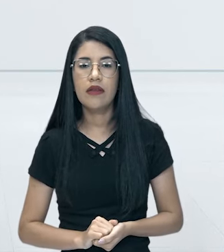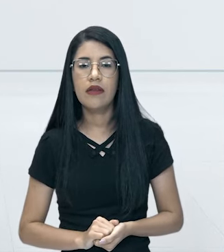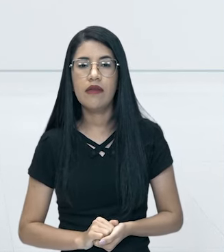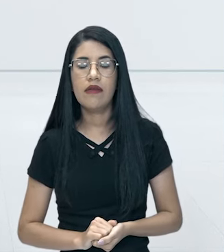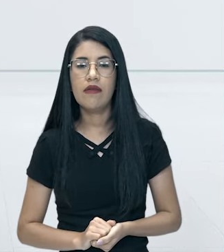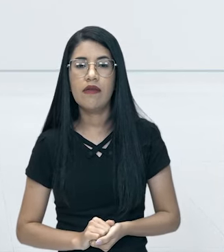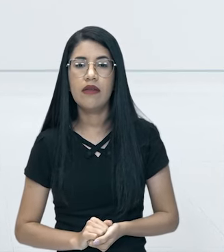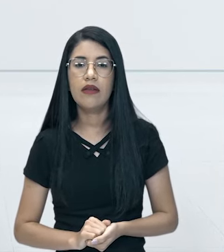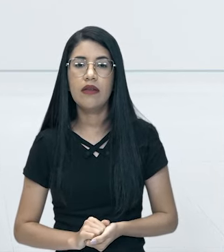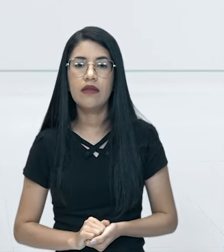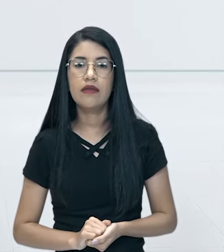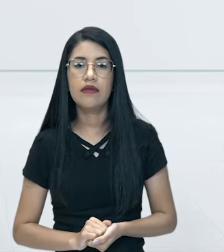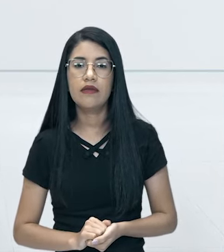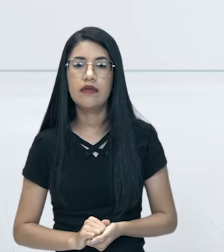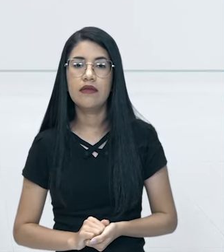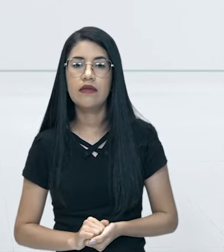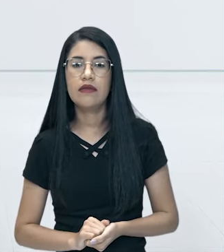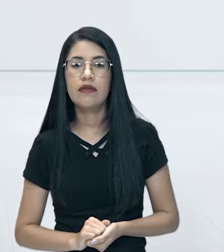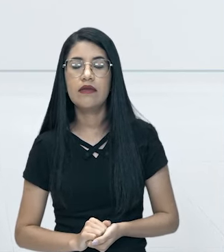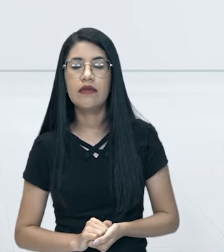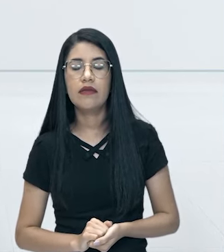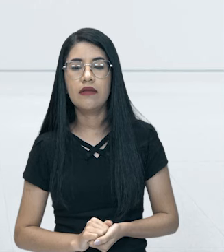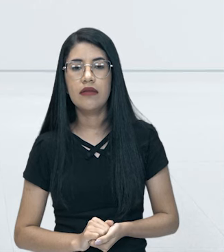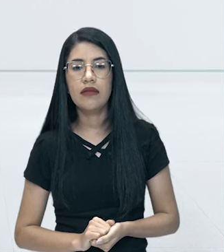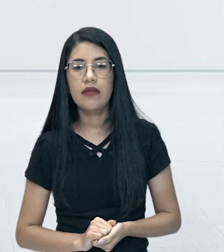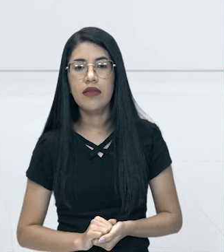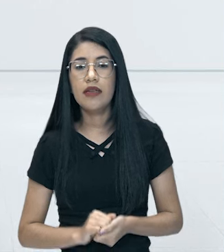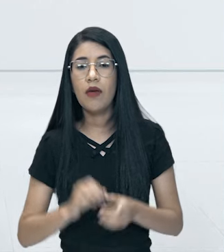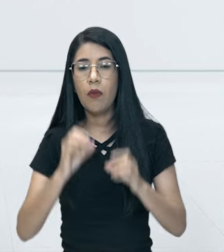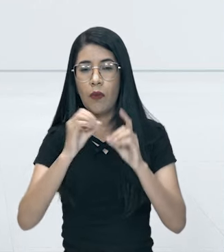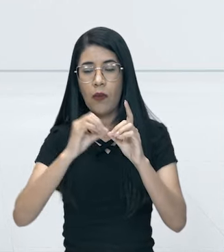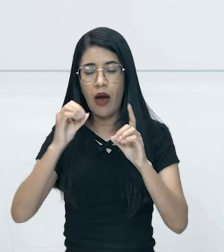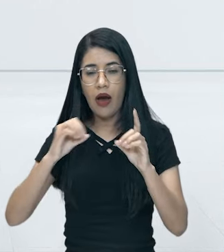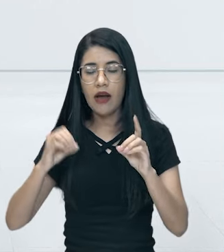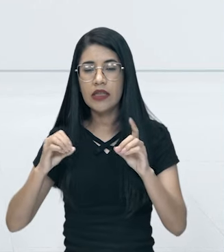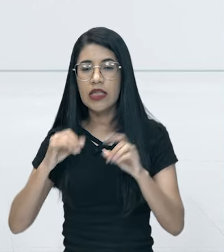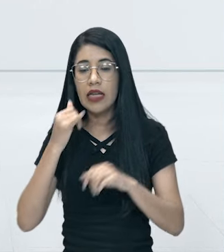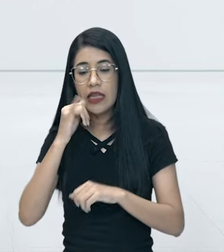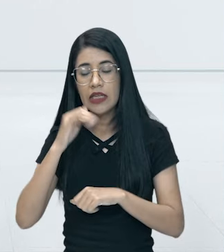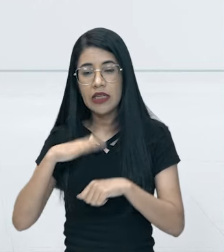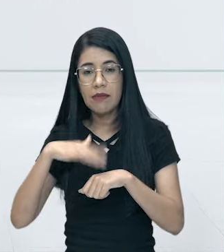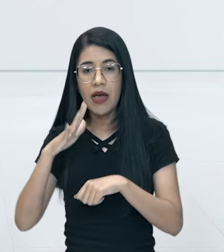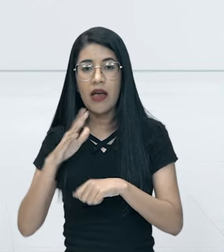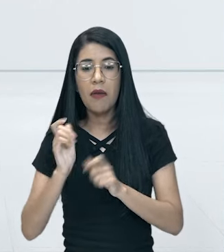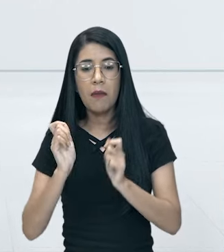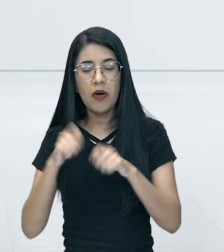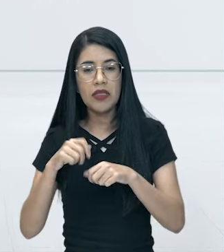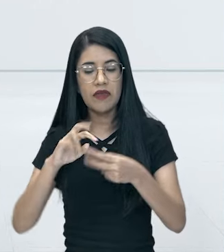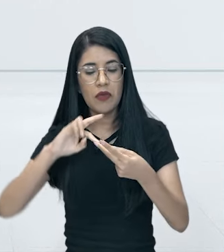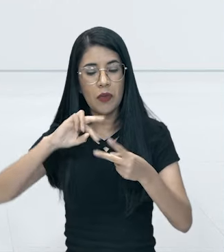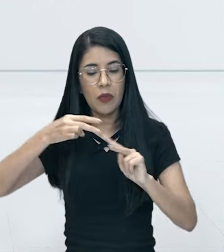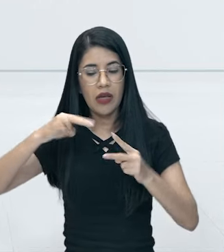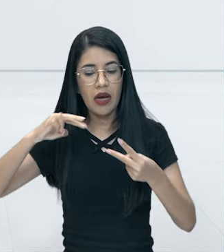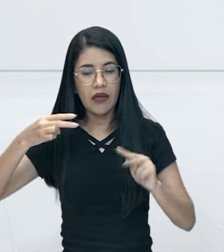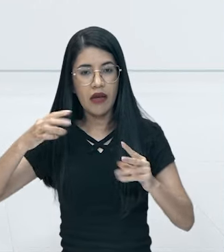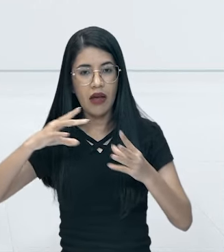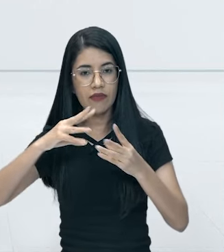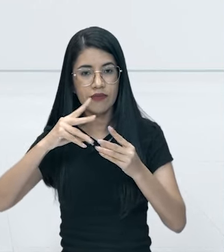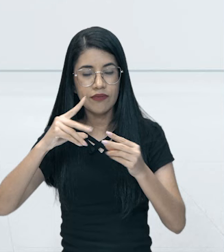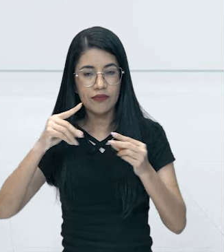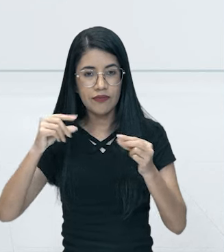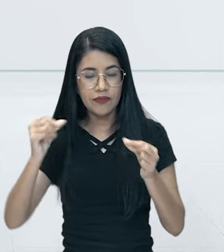cancerosas, as ondas de alta energia podem danificar o DNA dessas